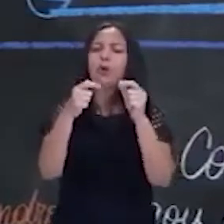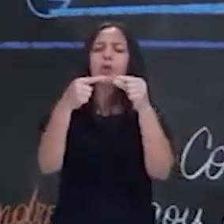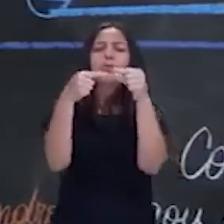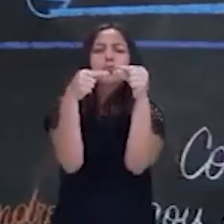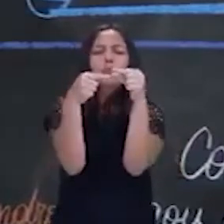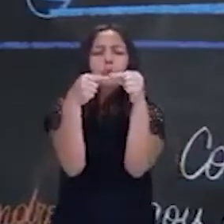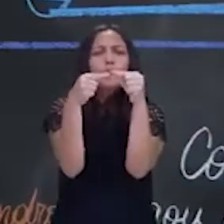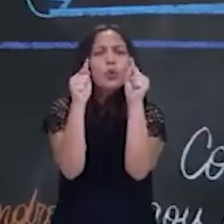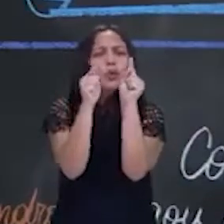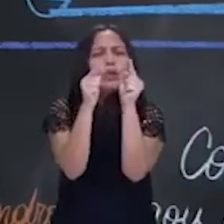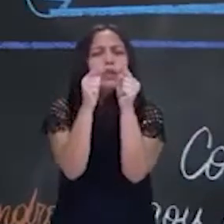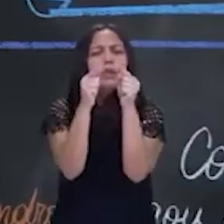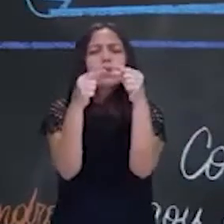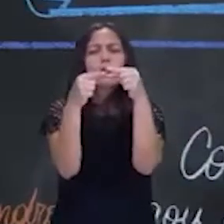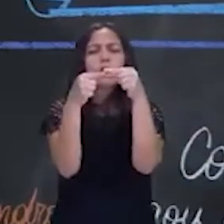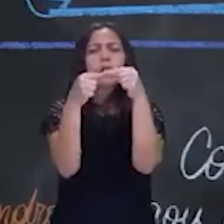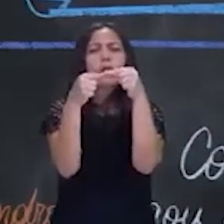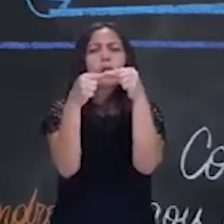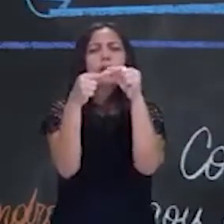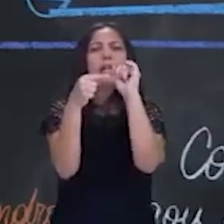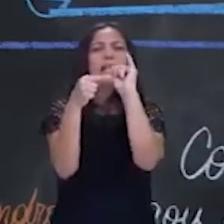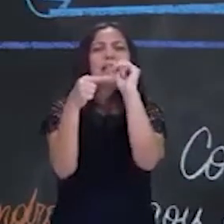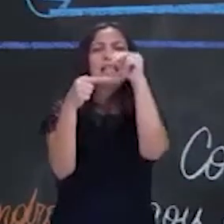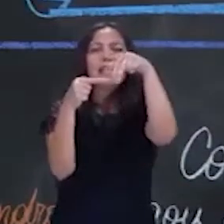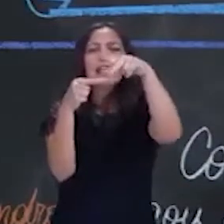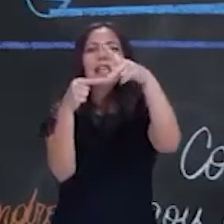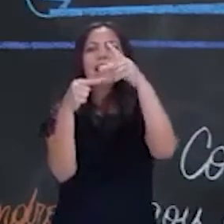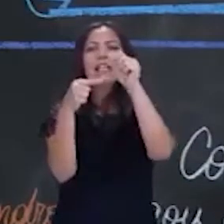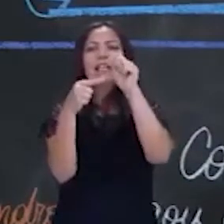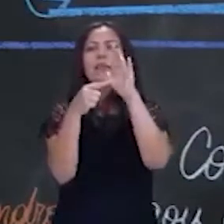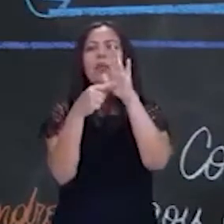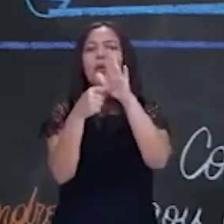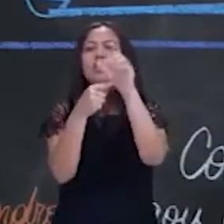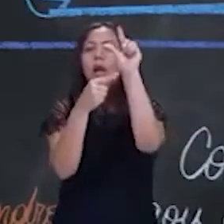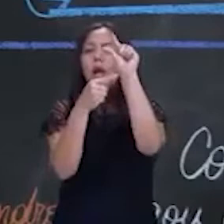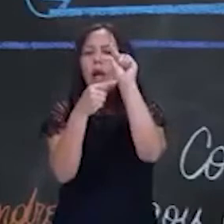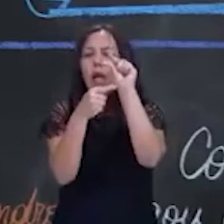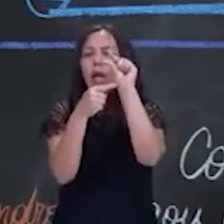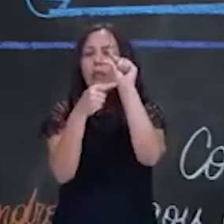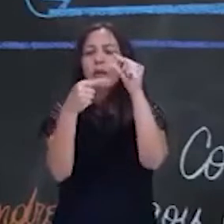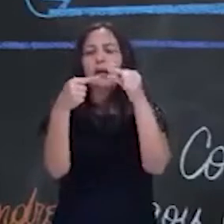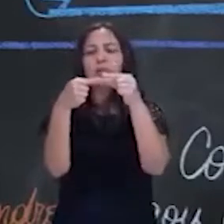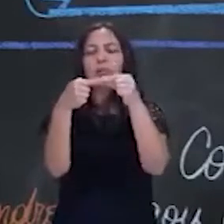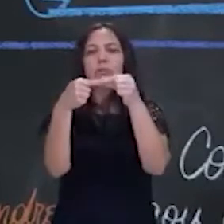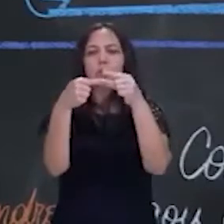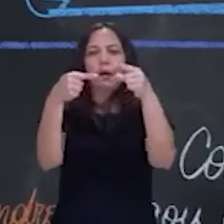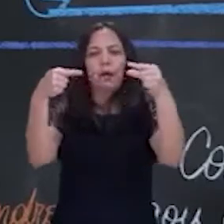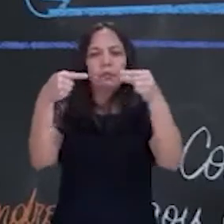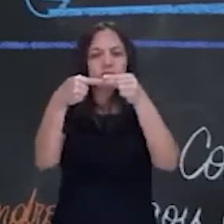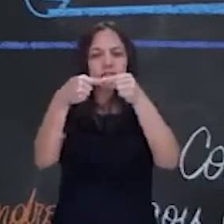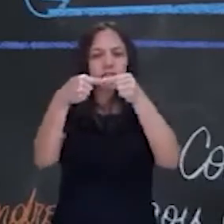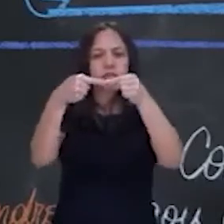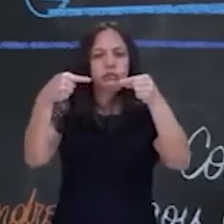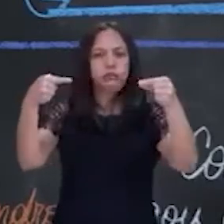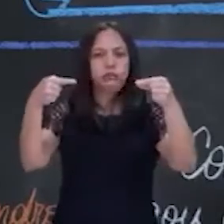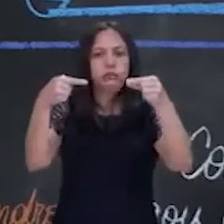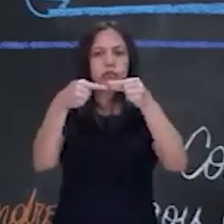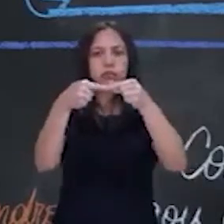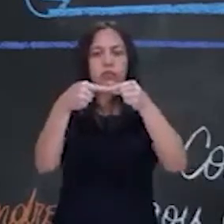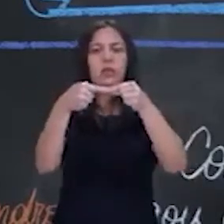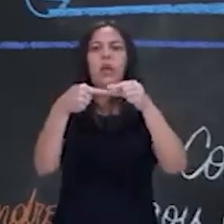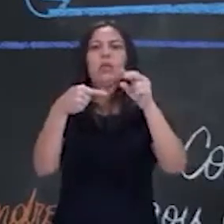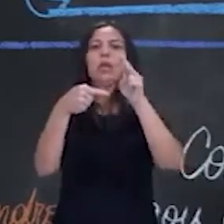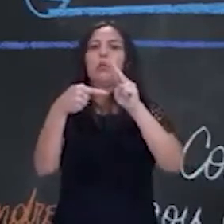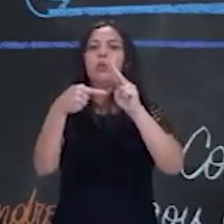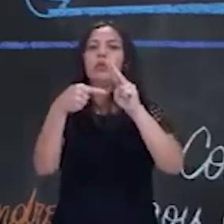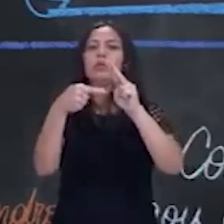ter a variedade canetinha. Eu uso essa terminação inha para marcar o tamanho menor dessa caneta. Assim como eu posso dizer que é um canetão, que é uma caneta muito